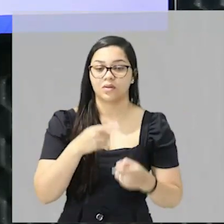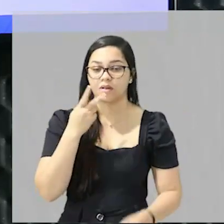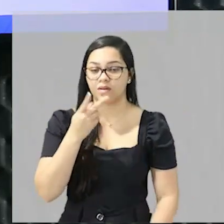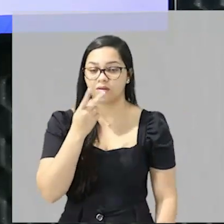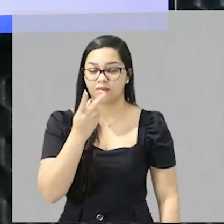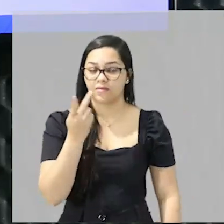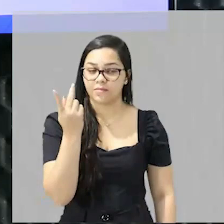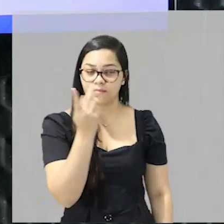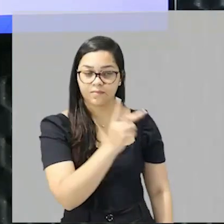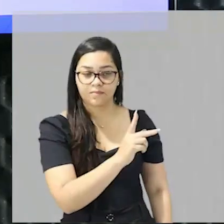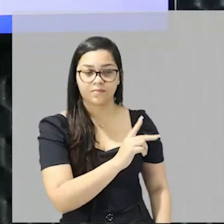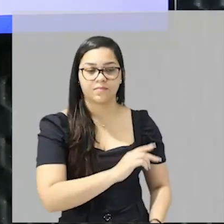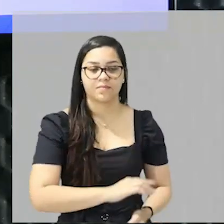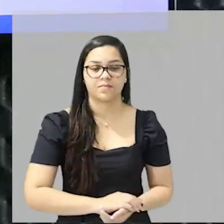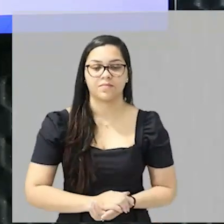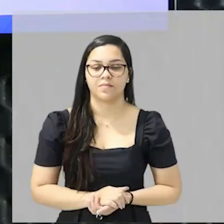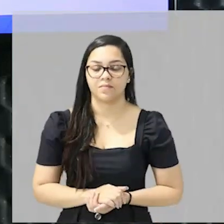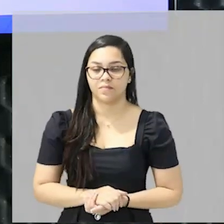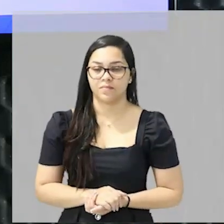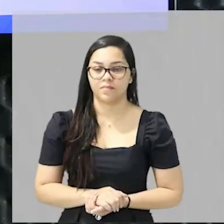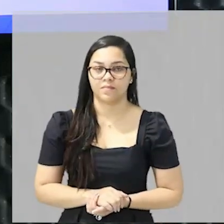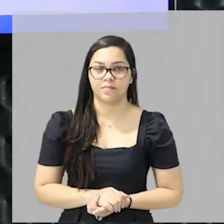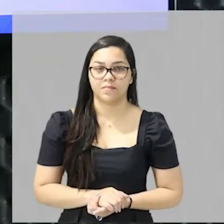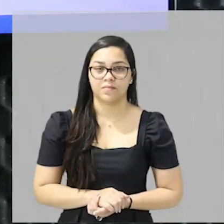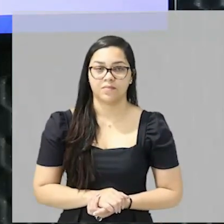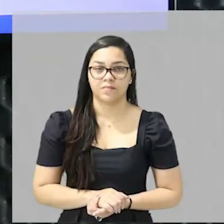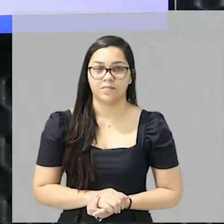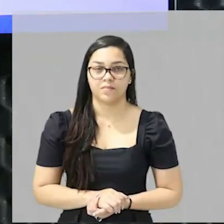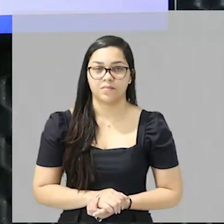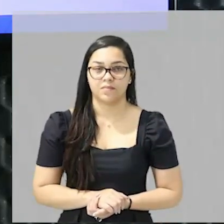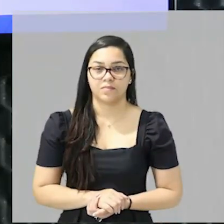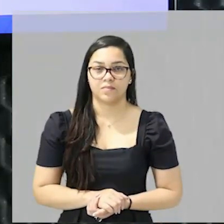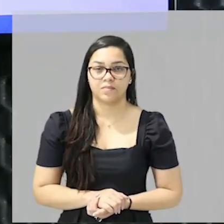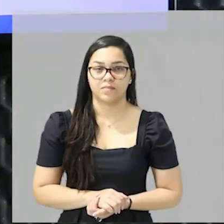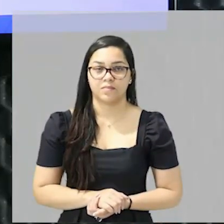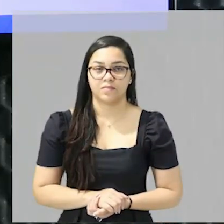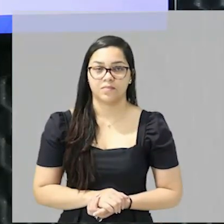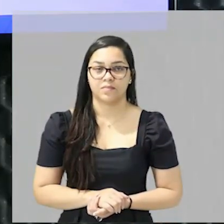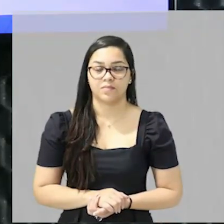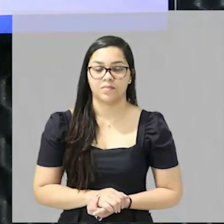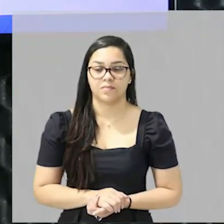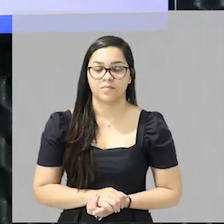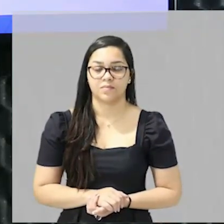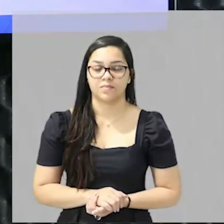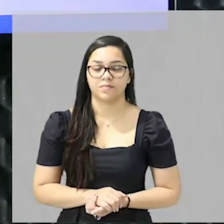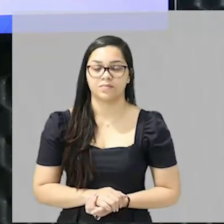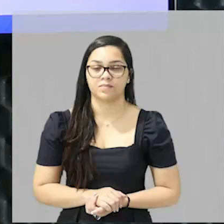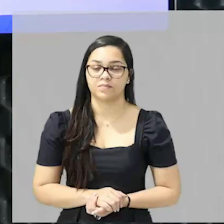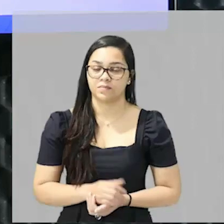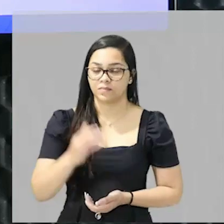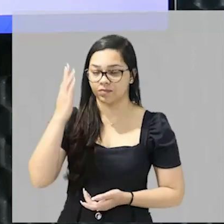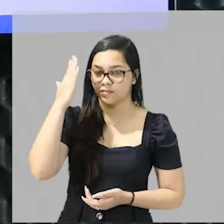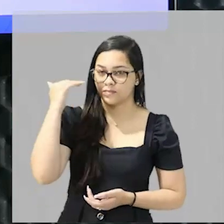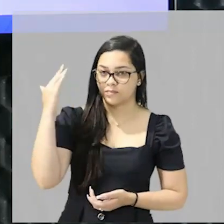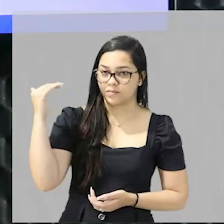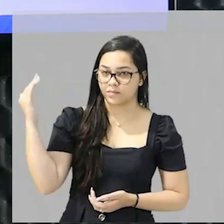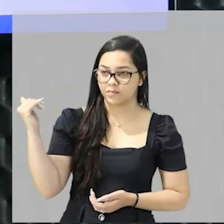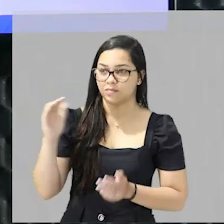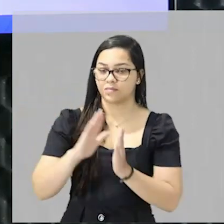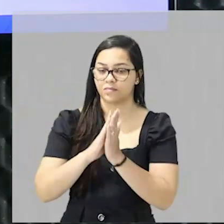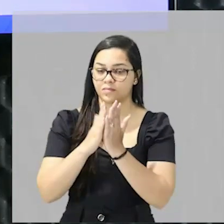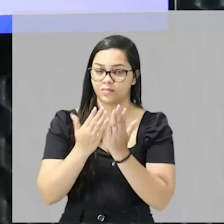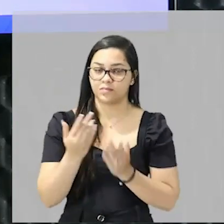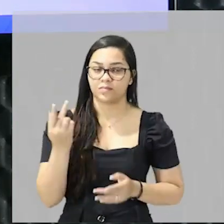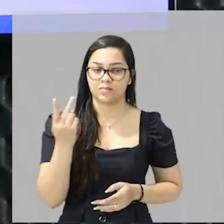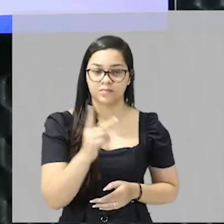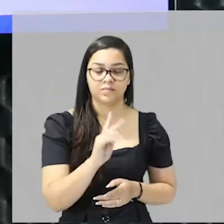dela mesma, bem diferente do Harry Potter, que é o que ela se popularizou, ela ficou famosa por essas obras. Então,